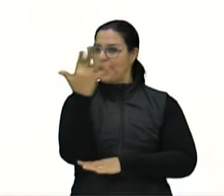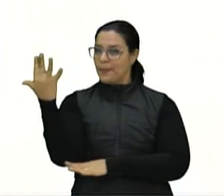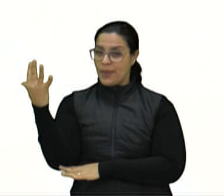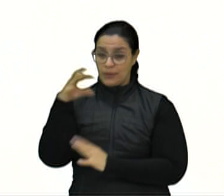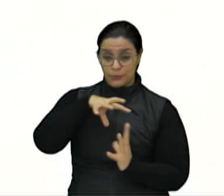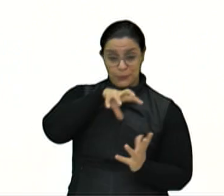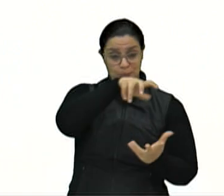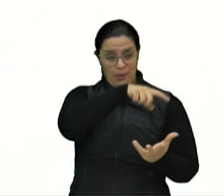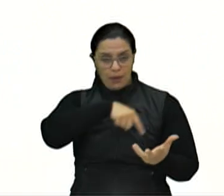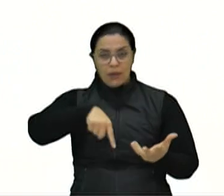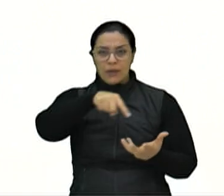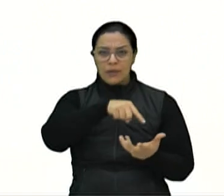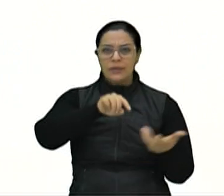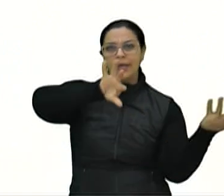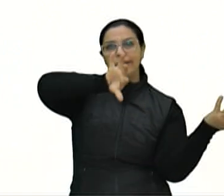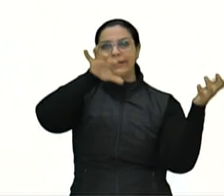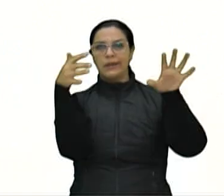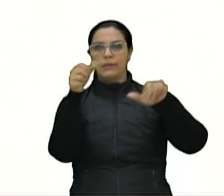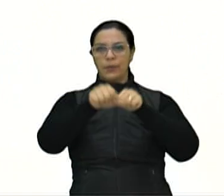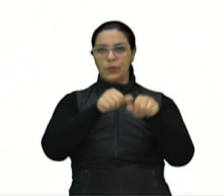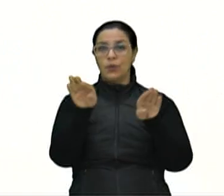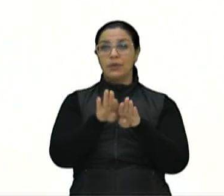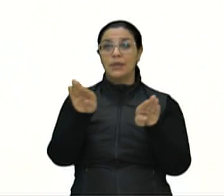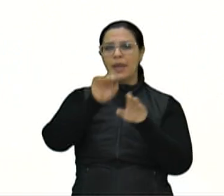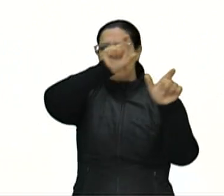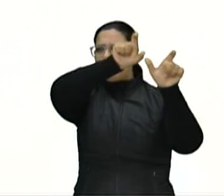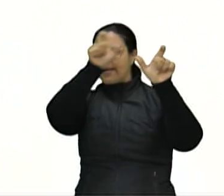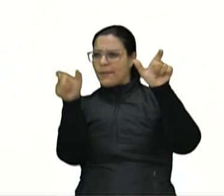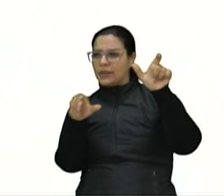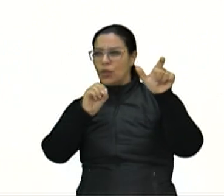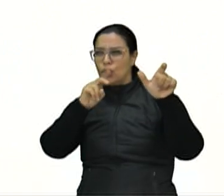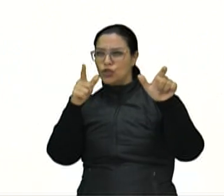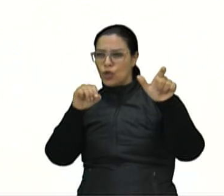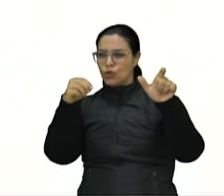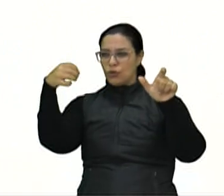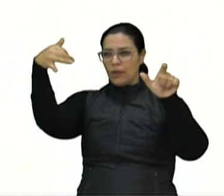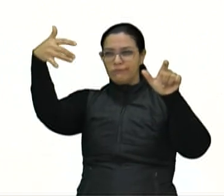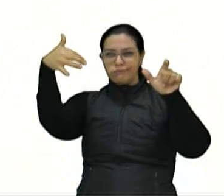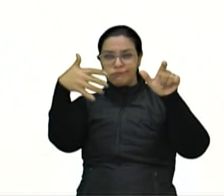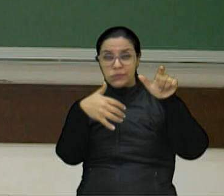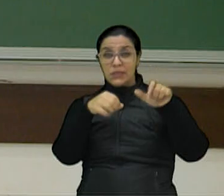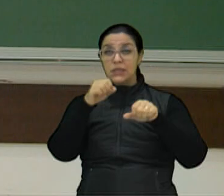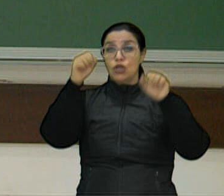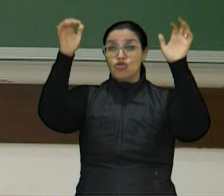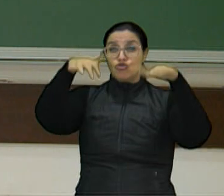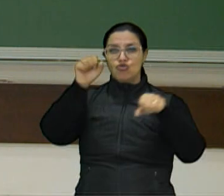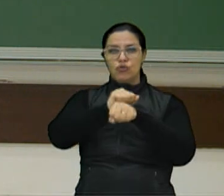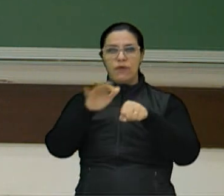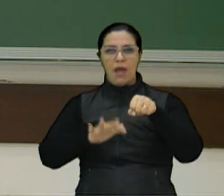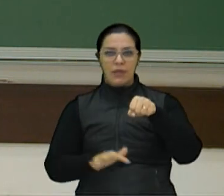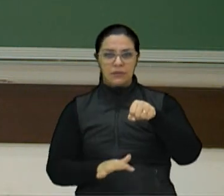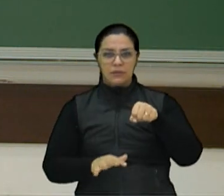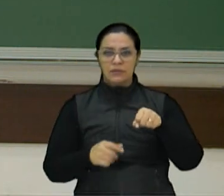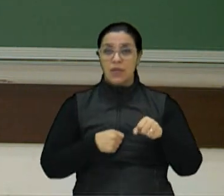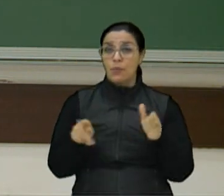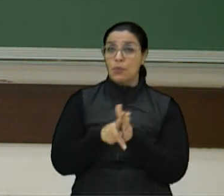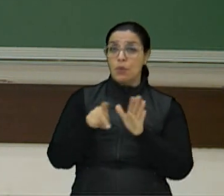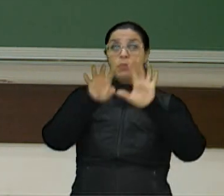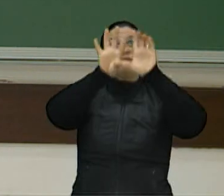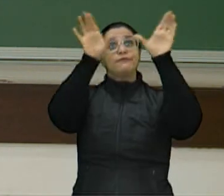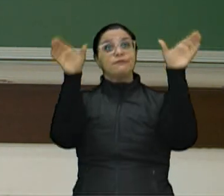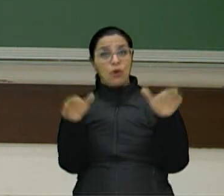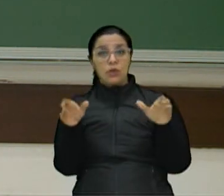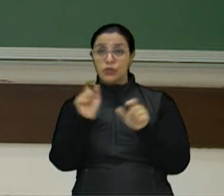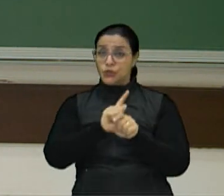planeta, como as mudanças climáticas, o buraco na camada de ozônio e a chuva ácida. É uma questão espacial? É uma